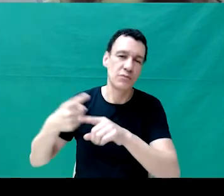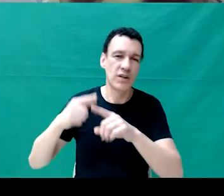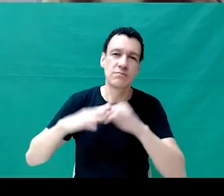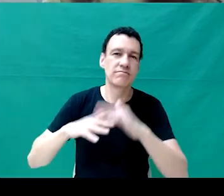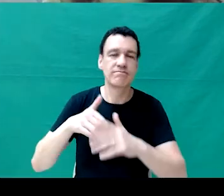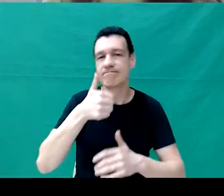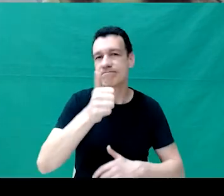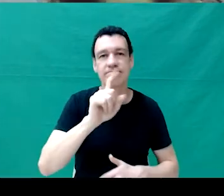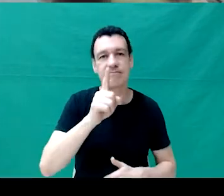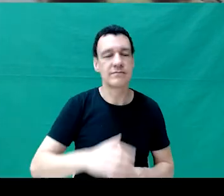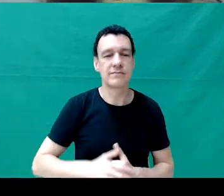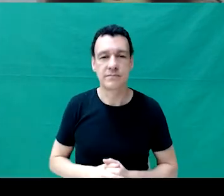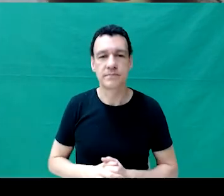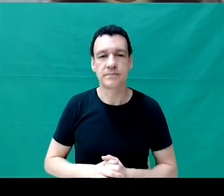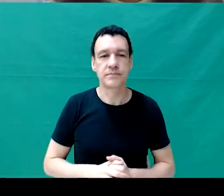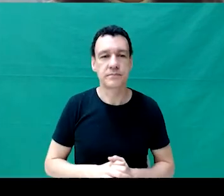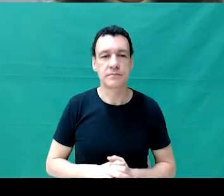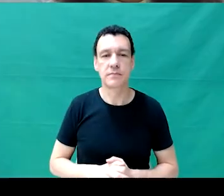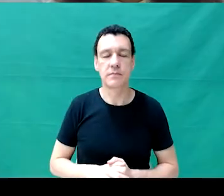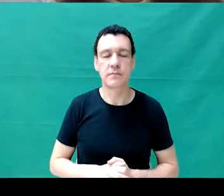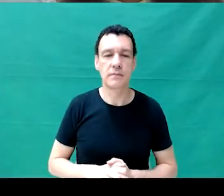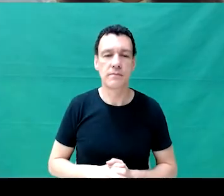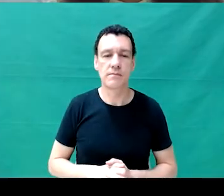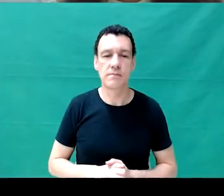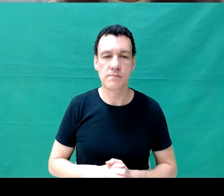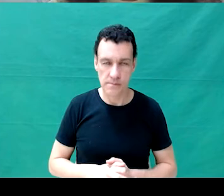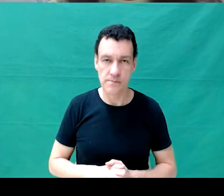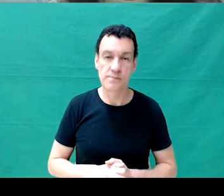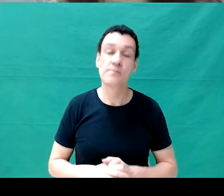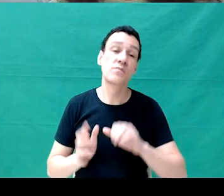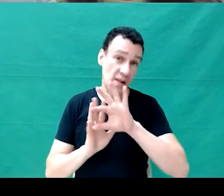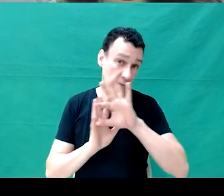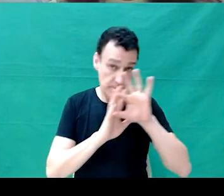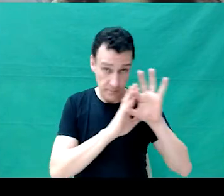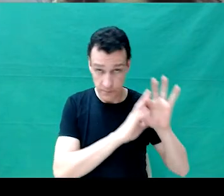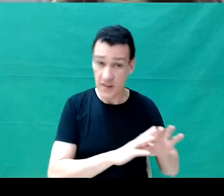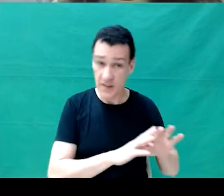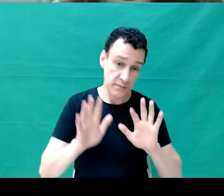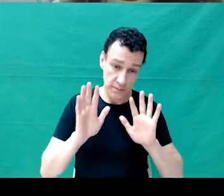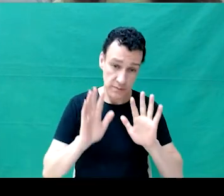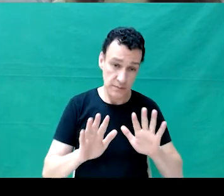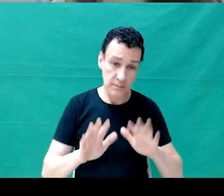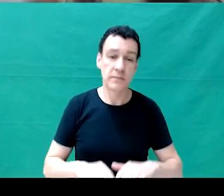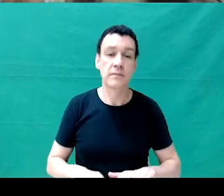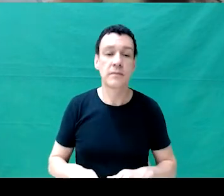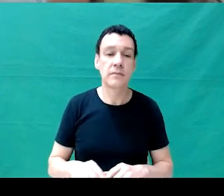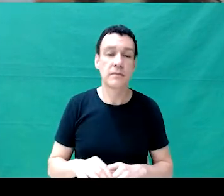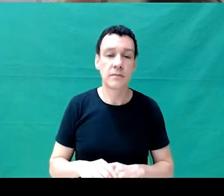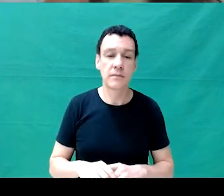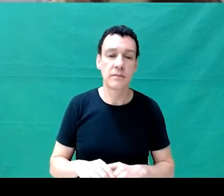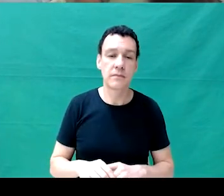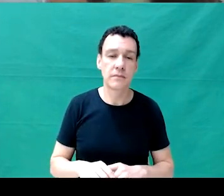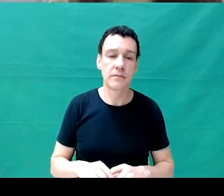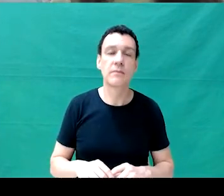pele. Então, quem nunca teve na escola, né, que escolher ali o lápis cor de pele para pintar